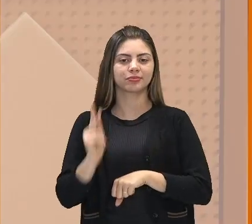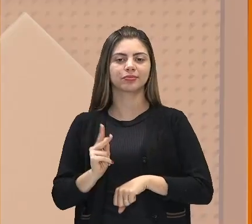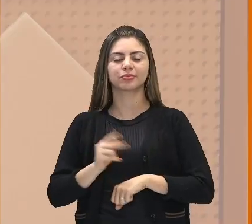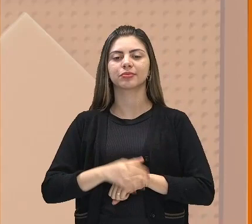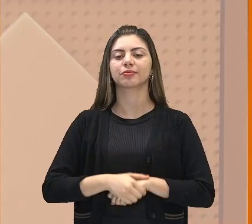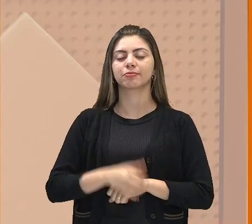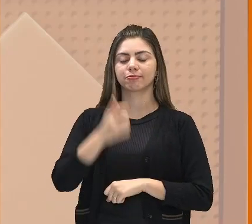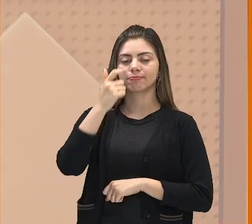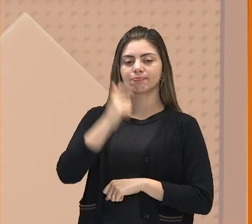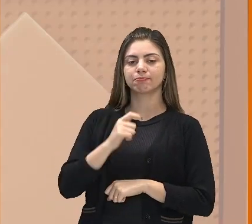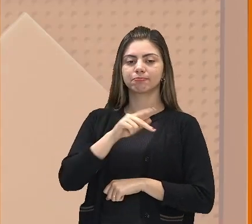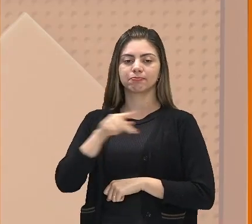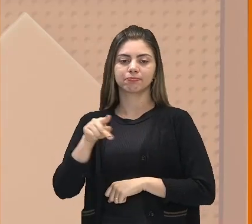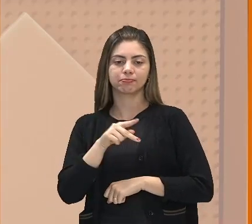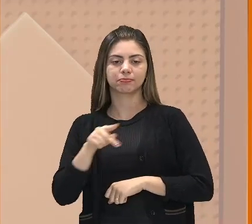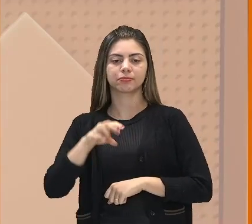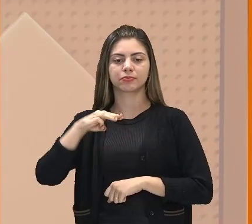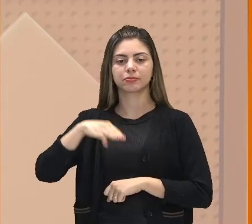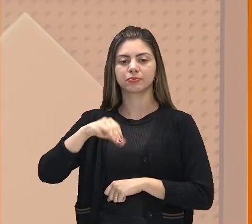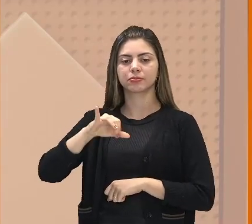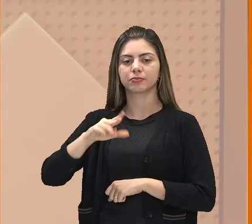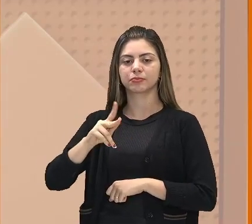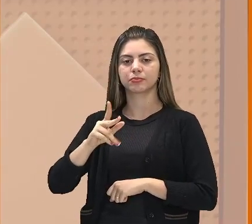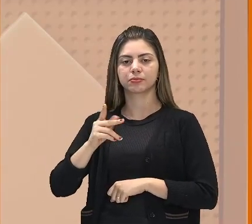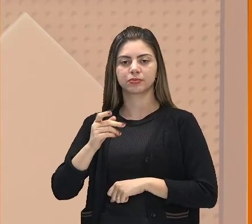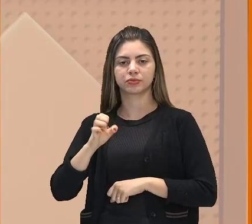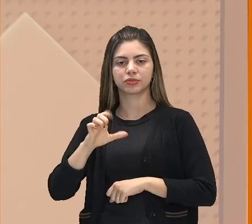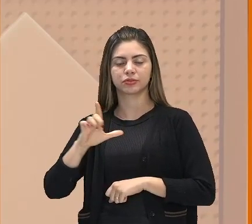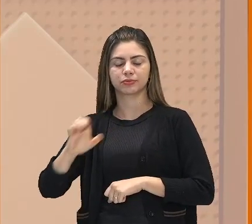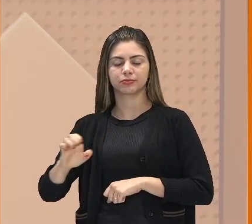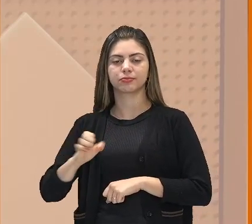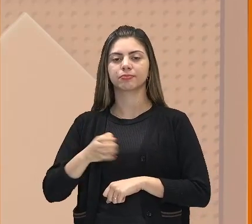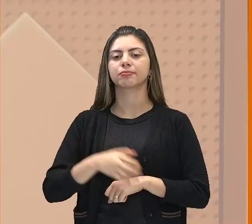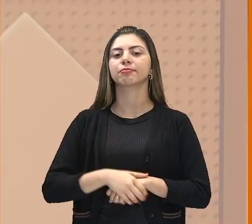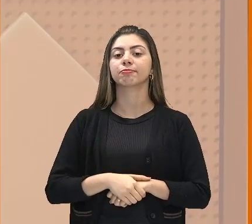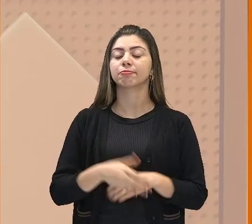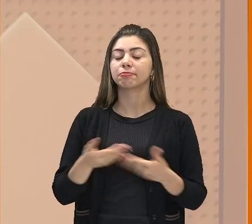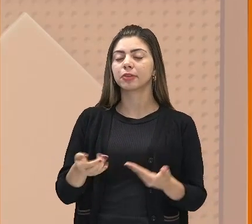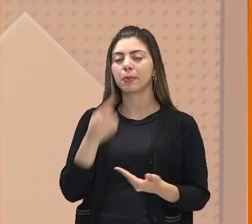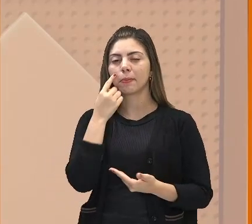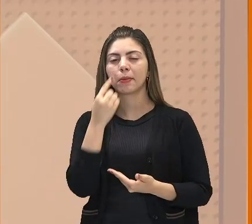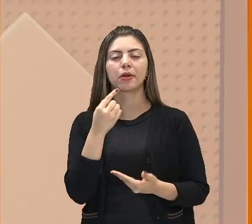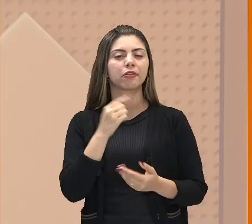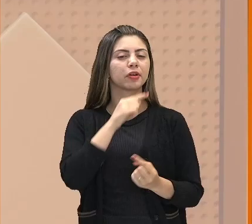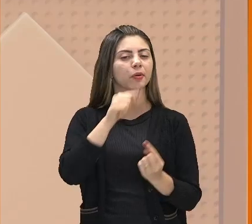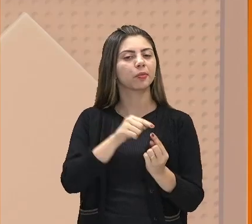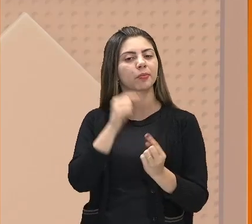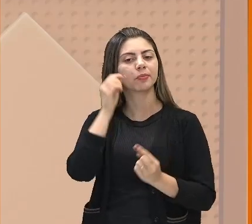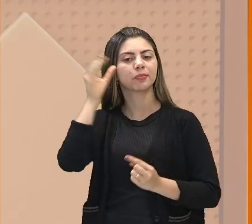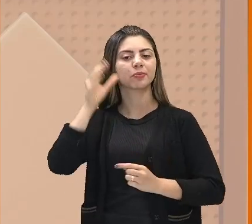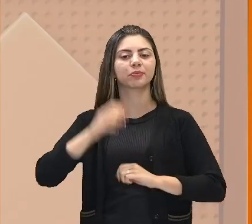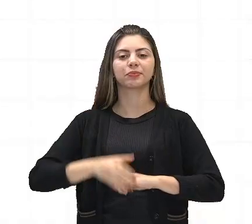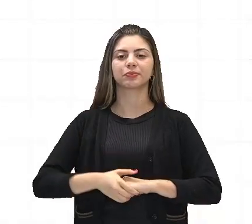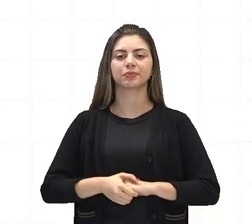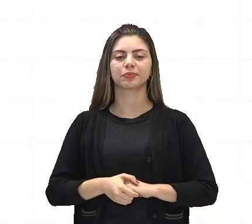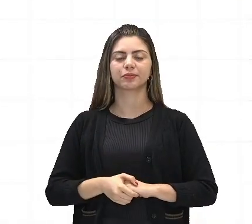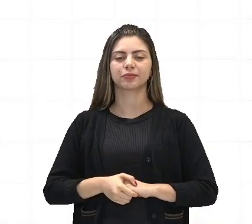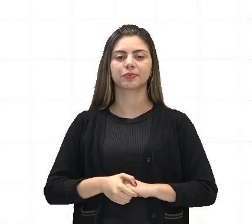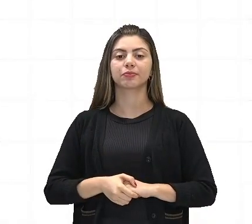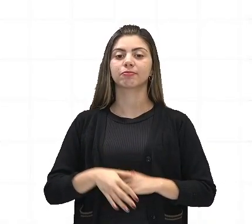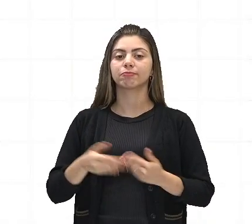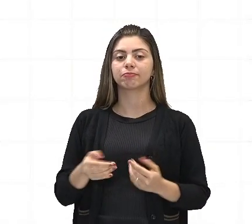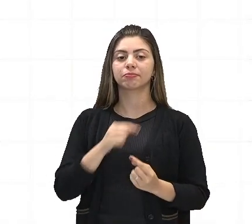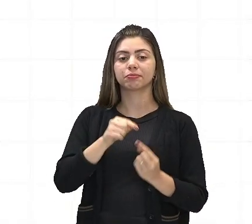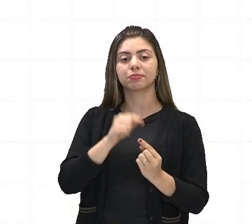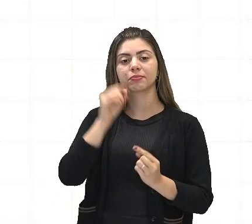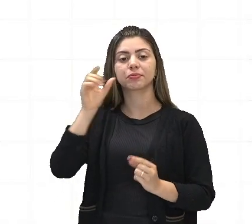Eu sou a professora Michele Santos, professora de História, e vamos conhecer o nosso objeto de conhecimento. Objeto